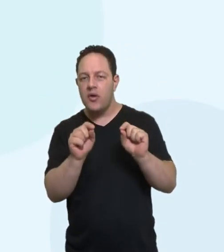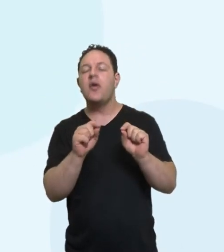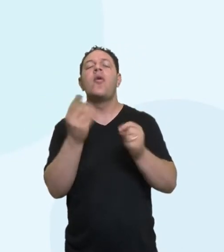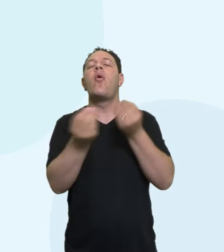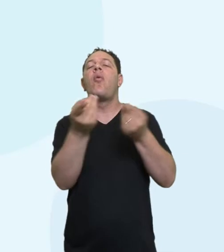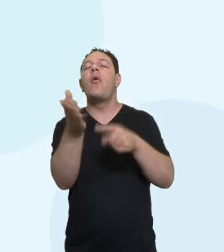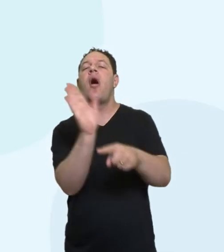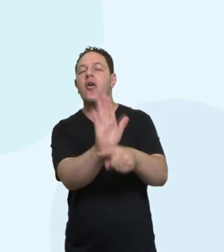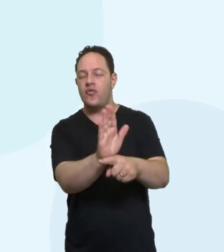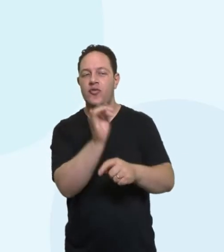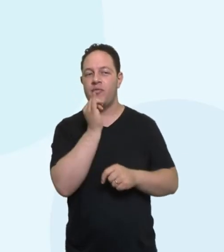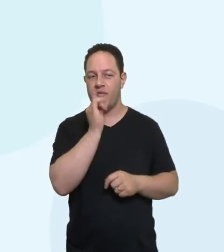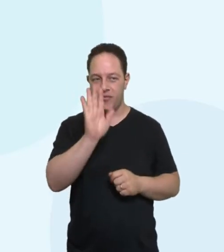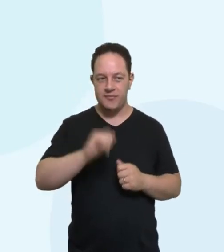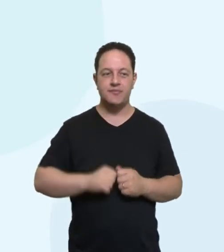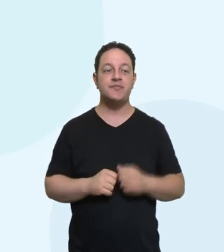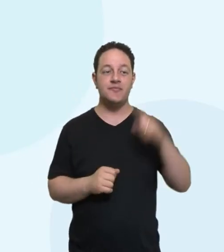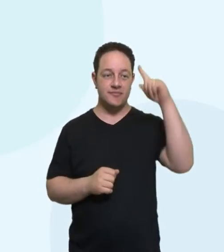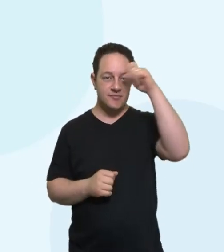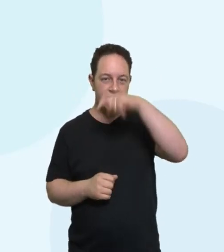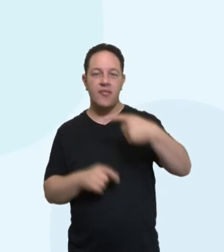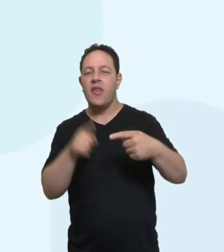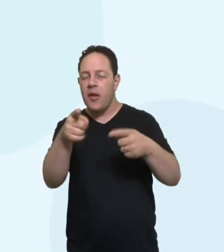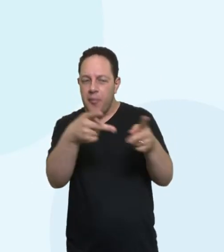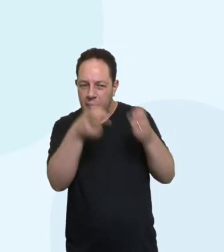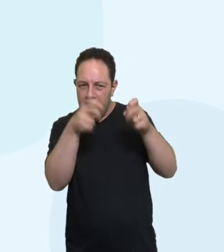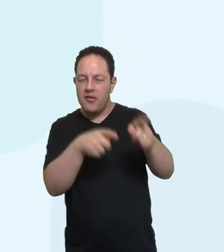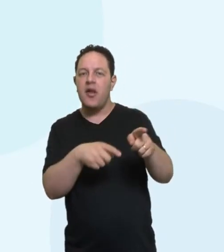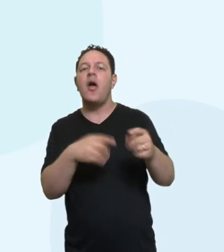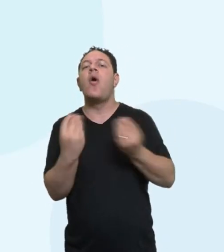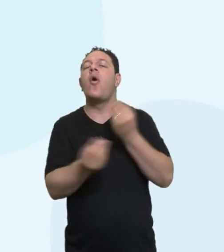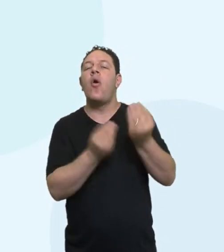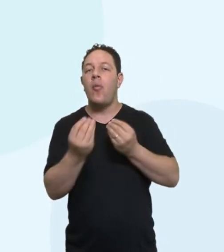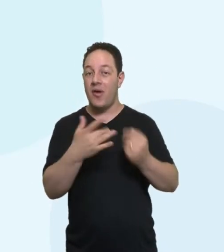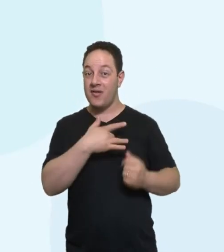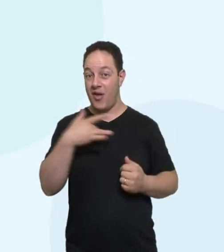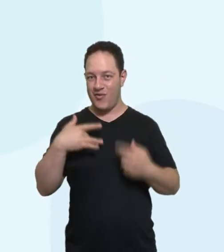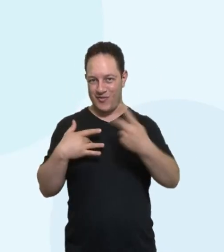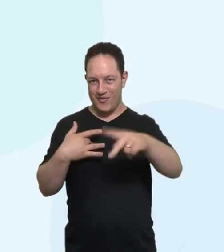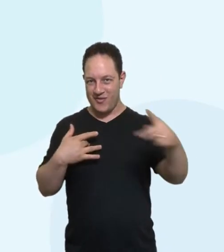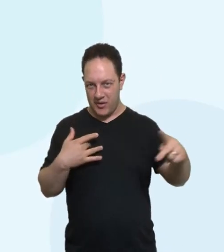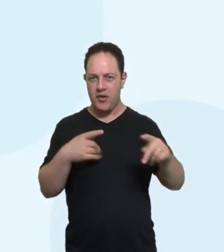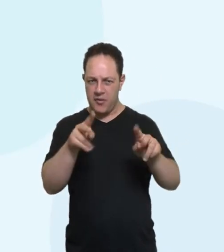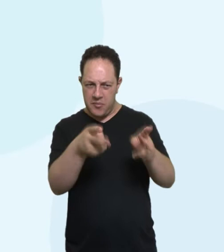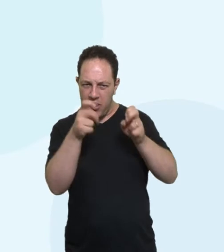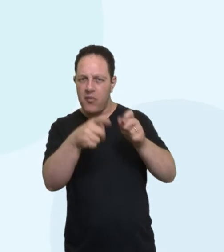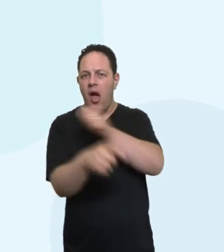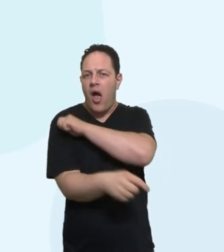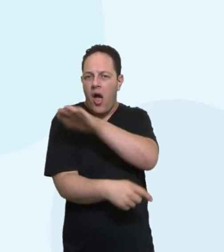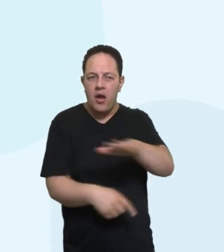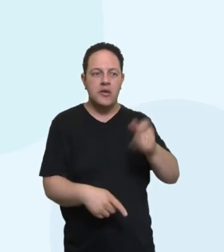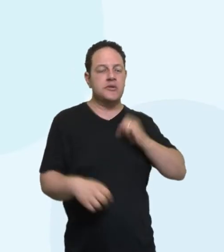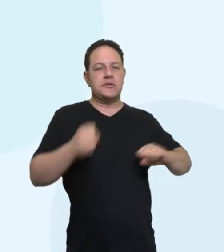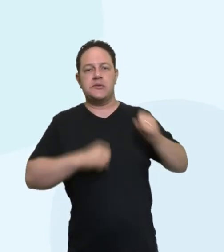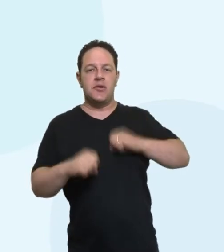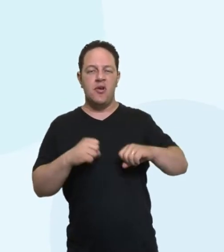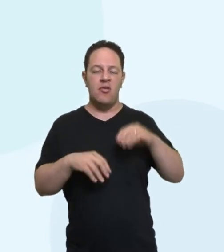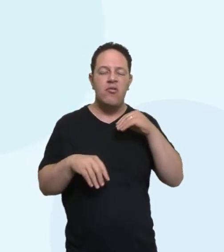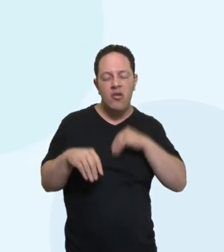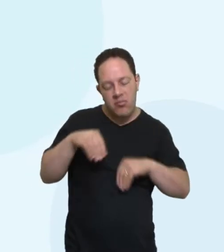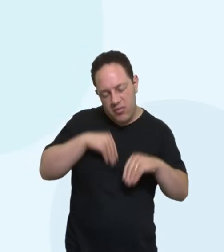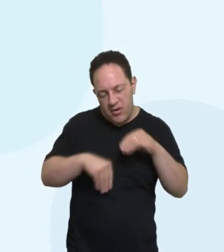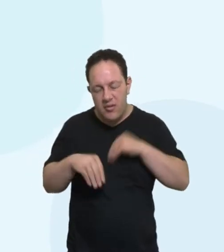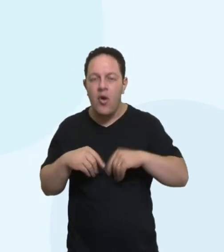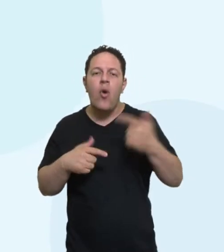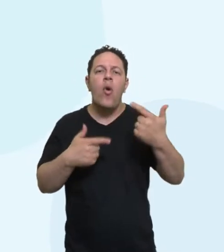foi o encaminhamento tão desafios relacionada às questões de saúde ansiedade depressão outras